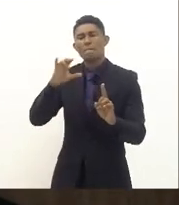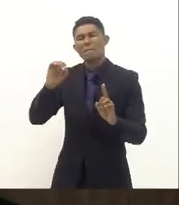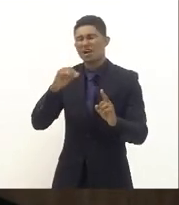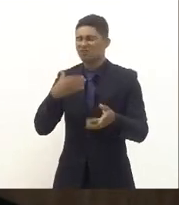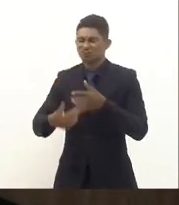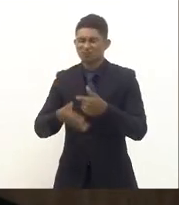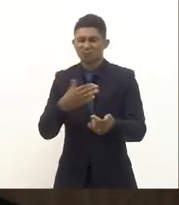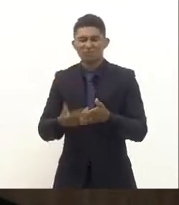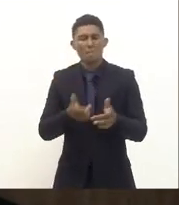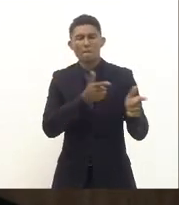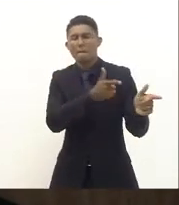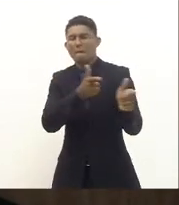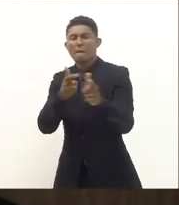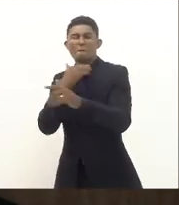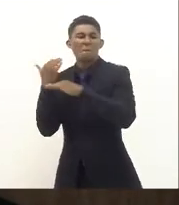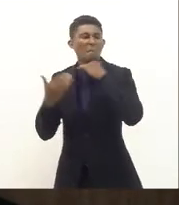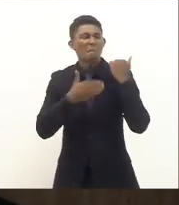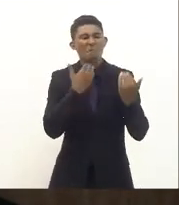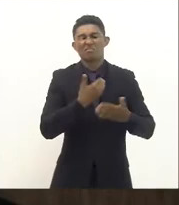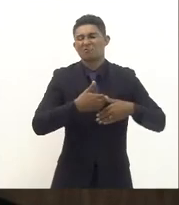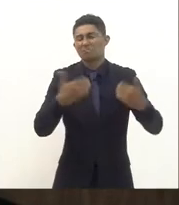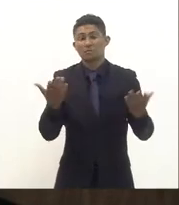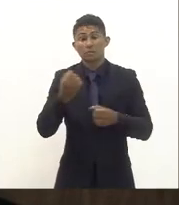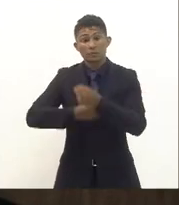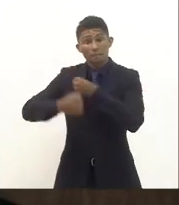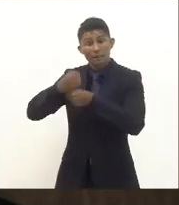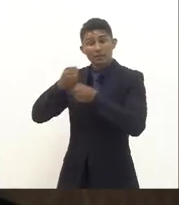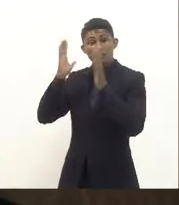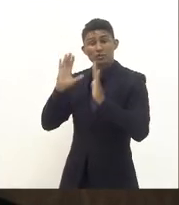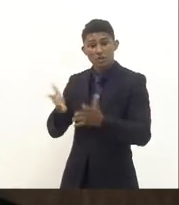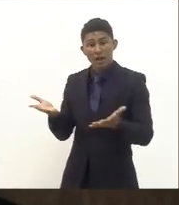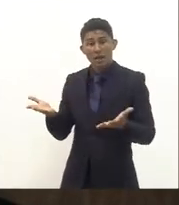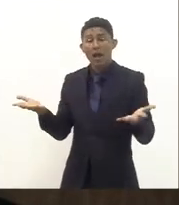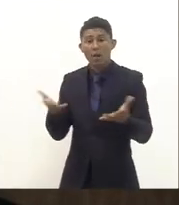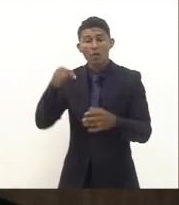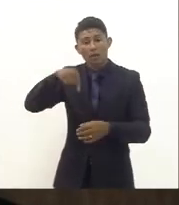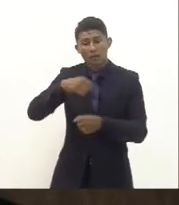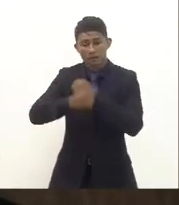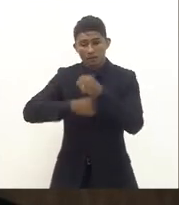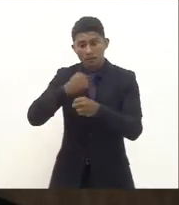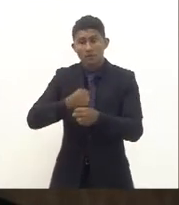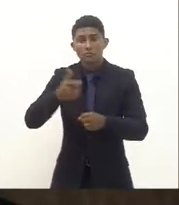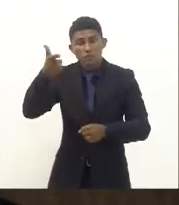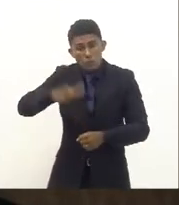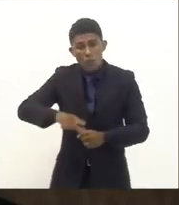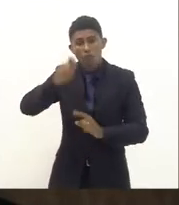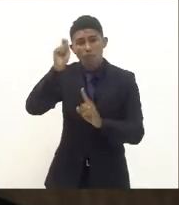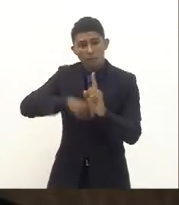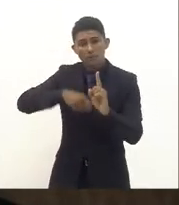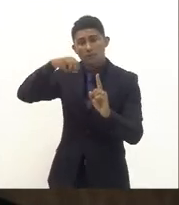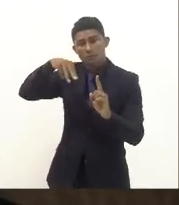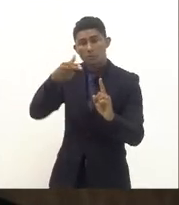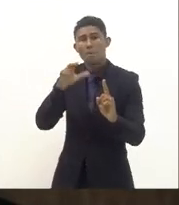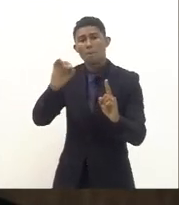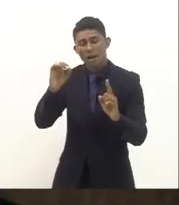no Rio de Janeiro vamos a carezinho no ano passado e agora da Vila Cruzeiro esse ano eu quero dizer que alternativas né